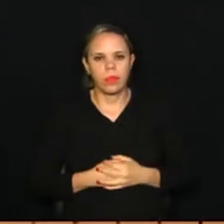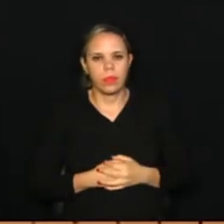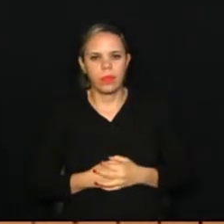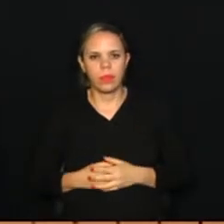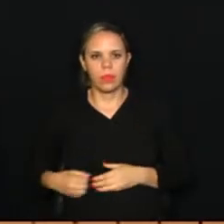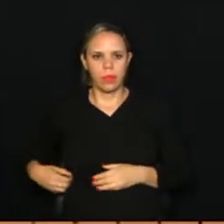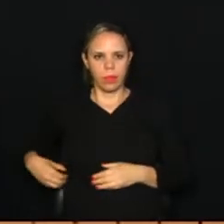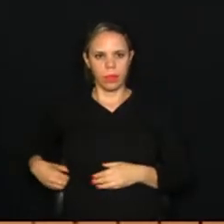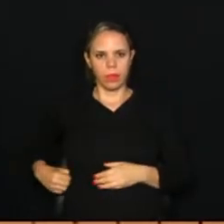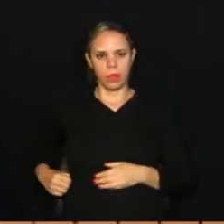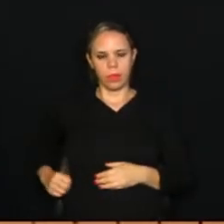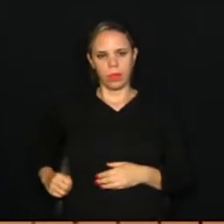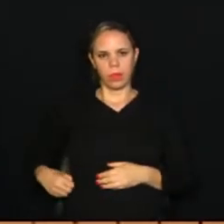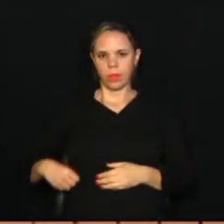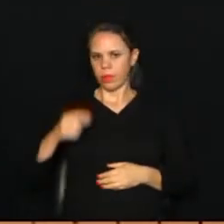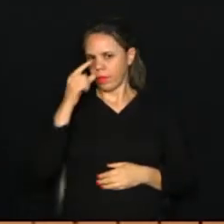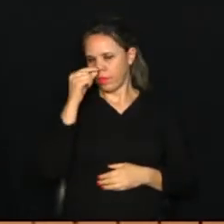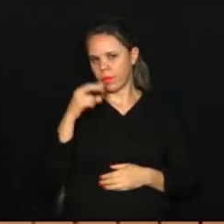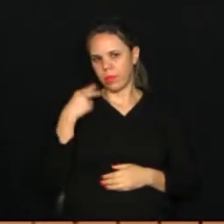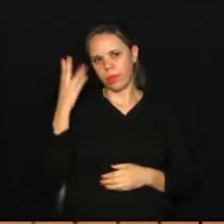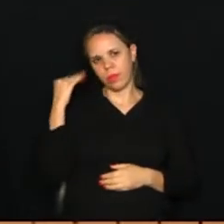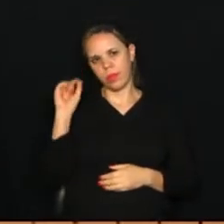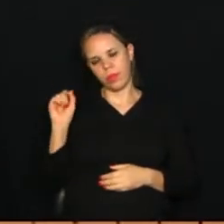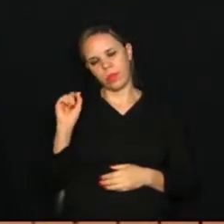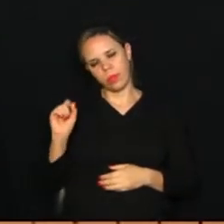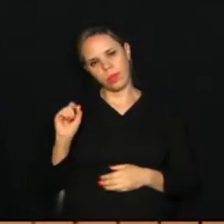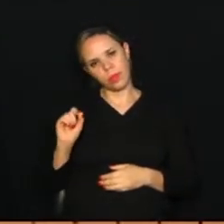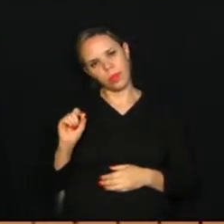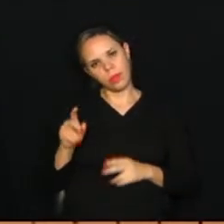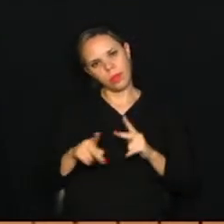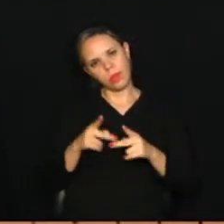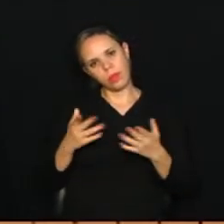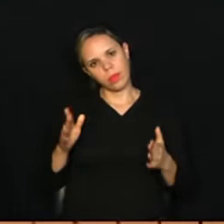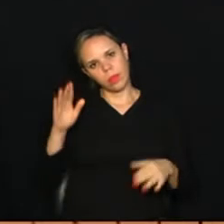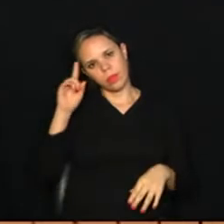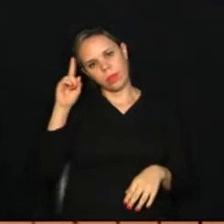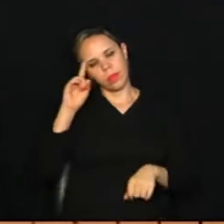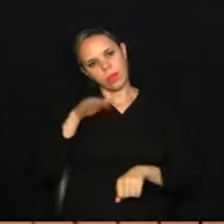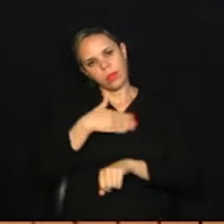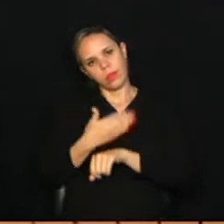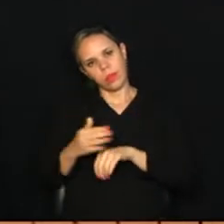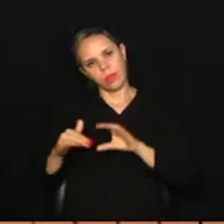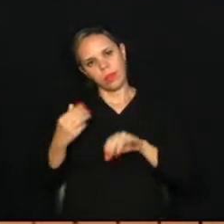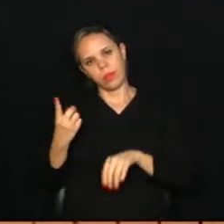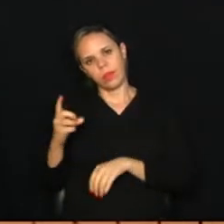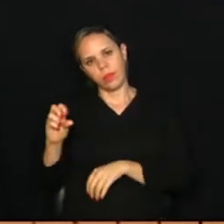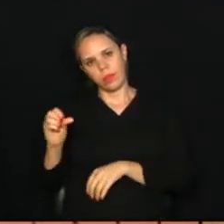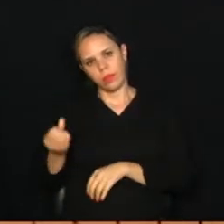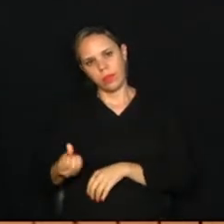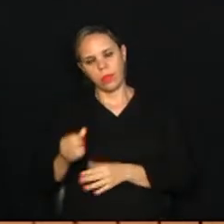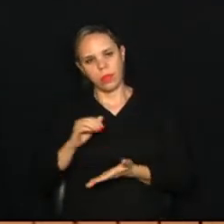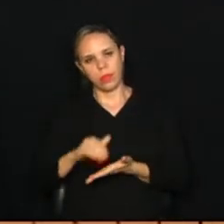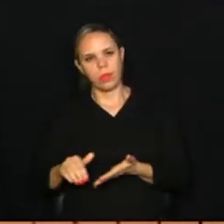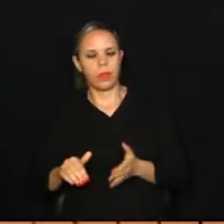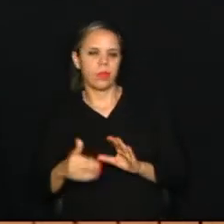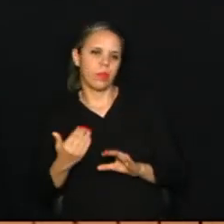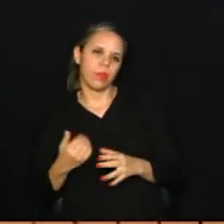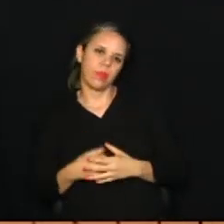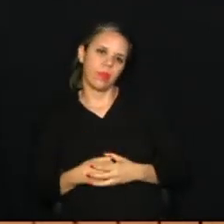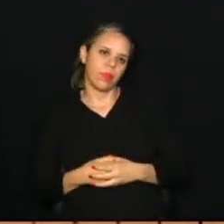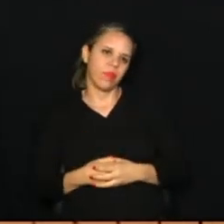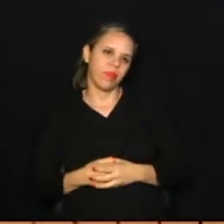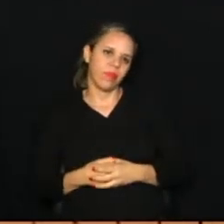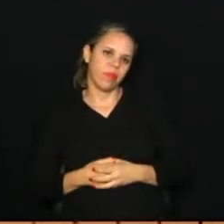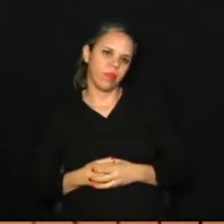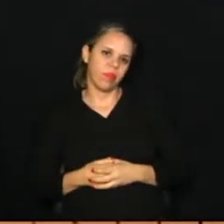O Salvetti sabe bem o que é isso, né? Então, a população o dia inteiro lá usando o nosso 156 de gabinete, né? E aí eu